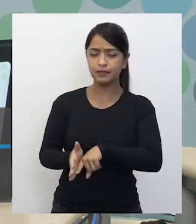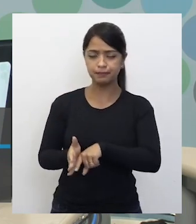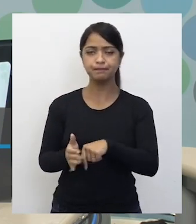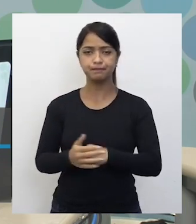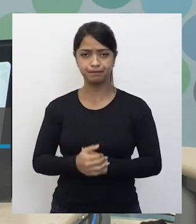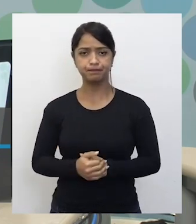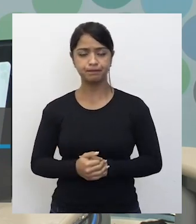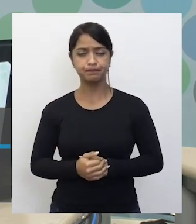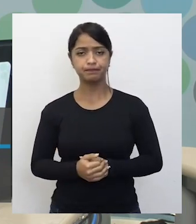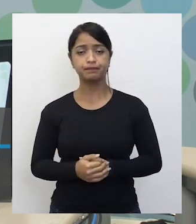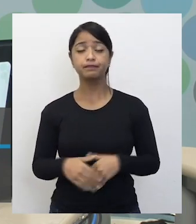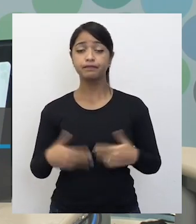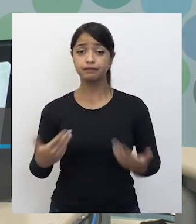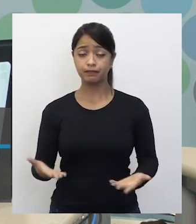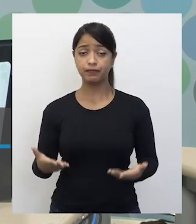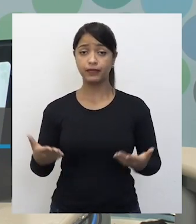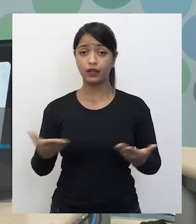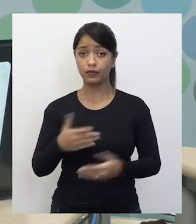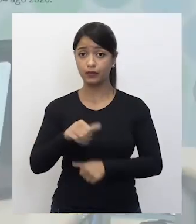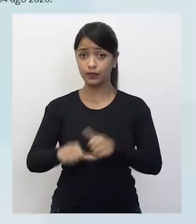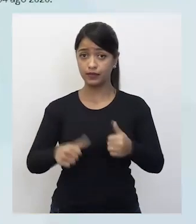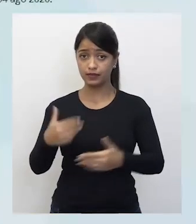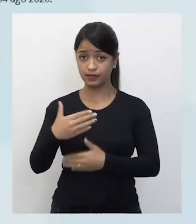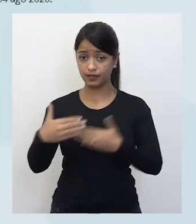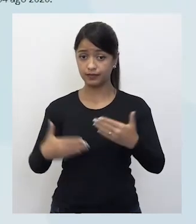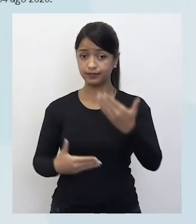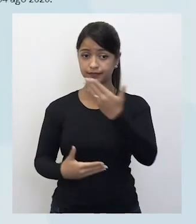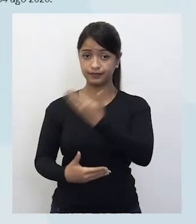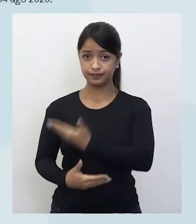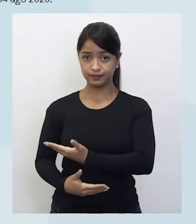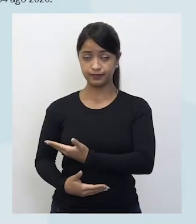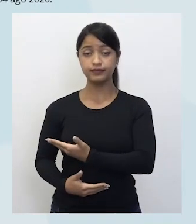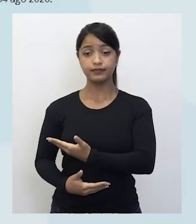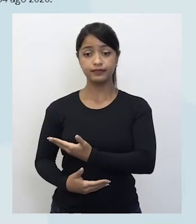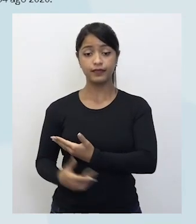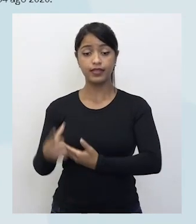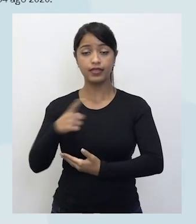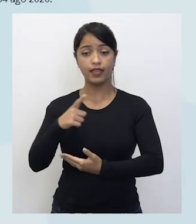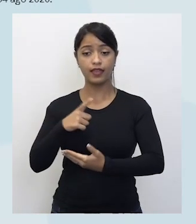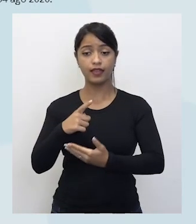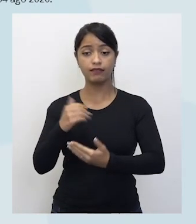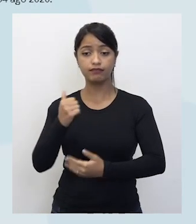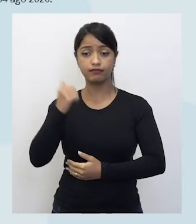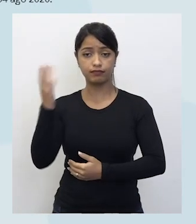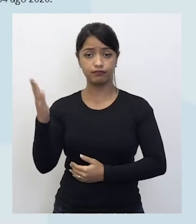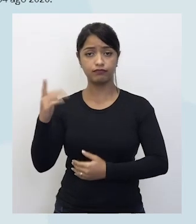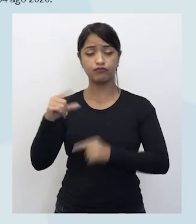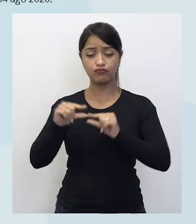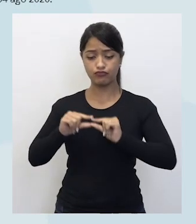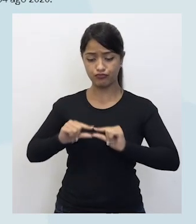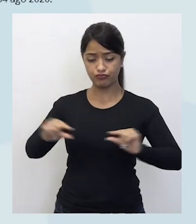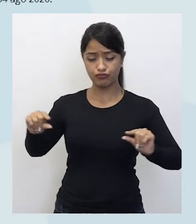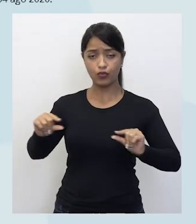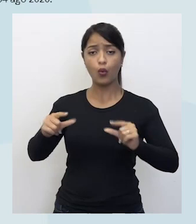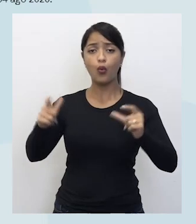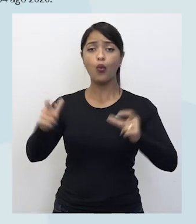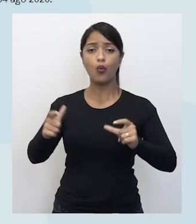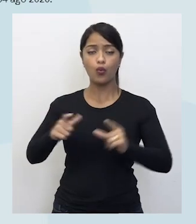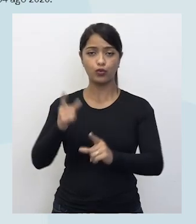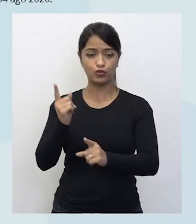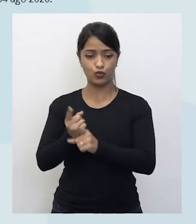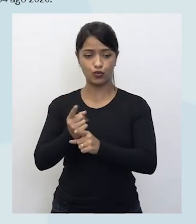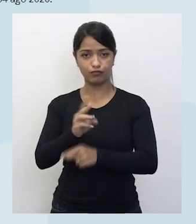apresenta. Inclusive, esse próximo slide que vai aparecer aí para vocês tem a fonte aí na lateral, vocês conseguem observar, tem o